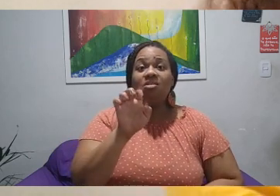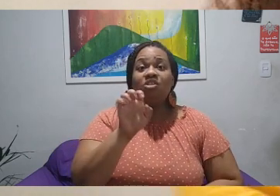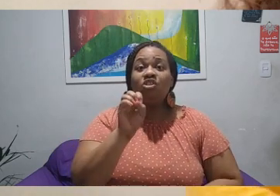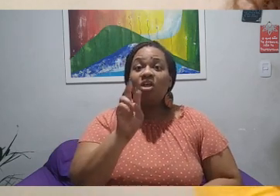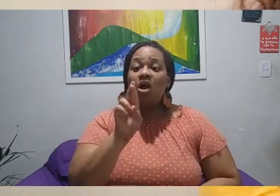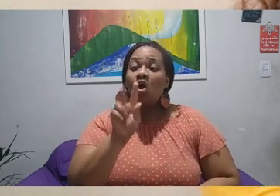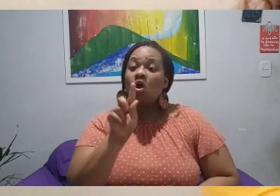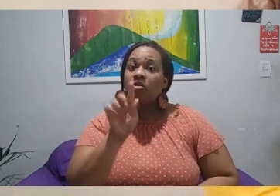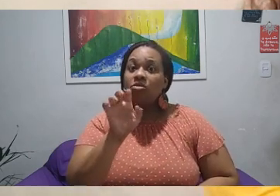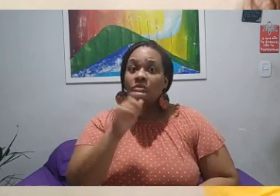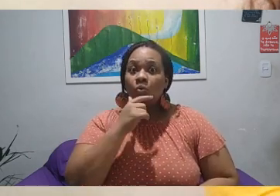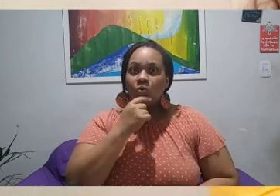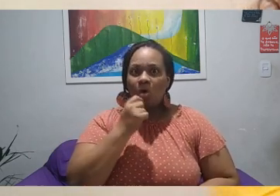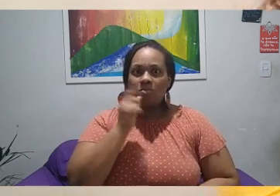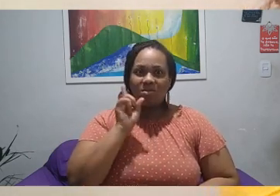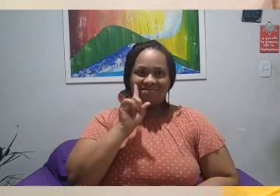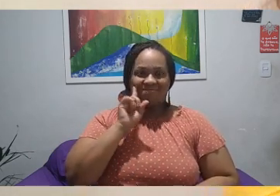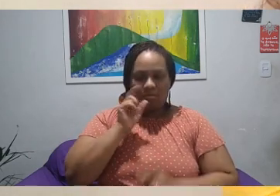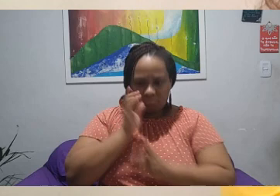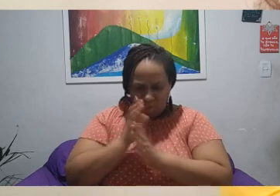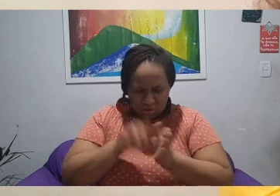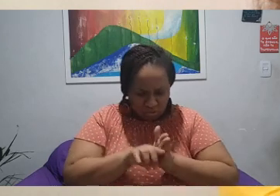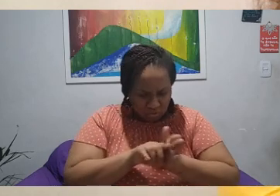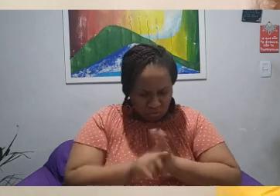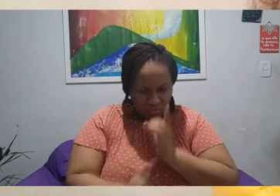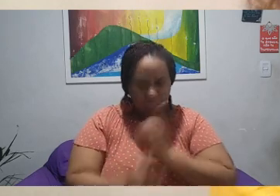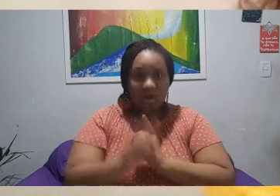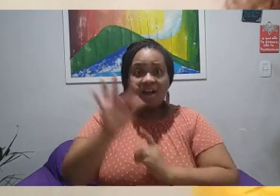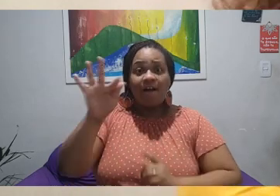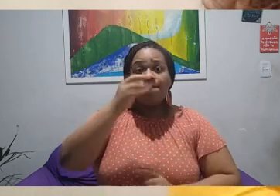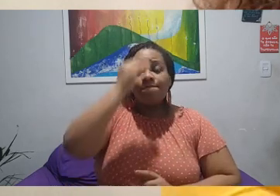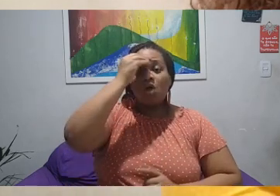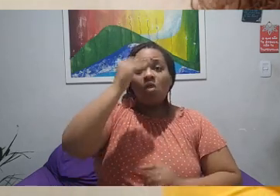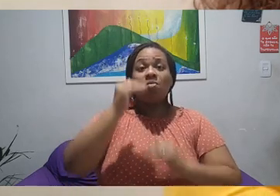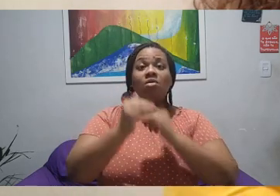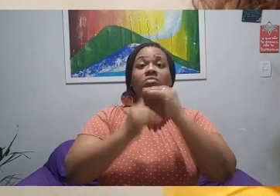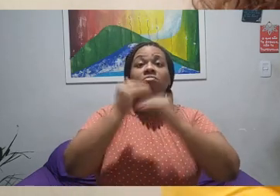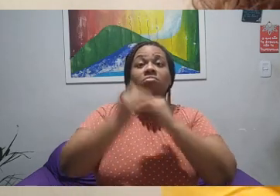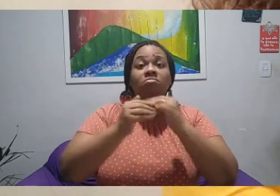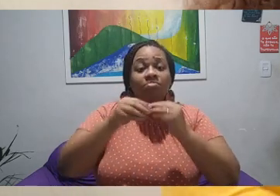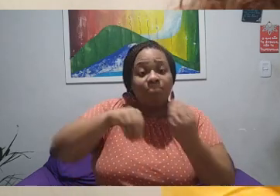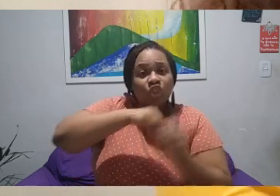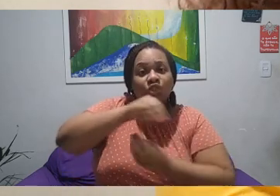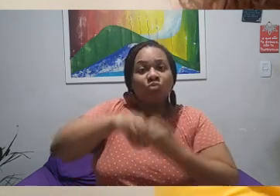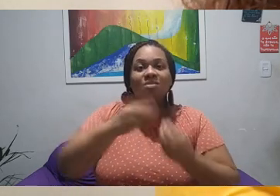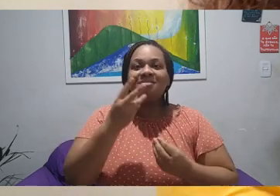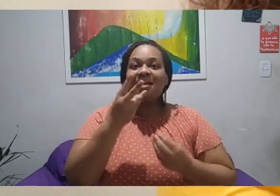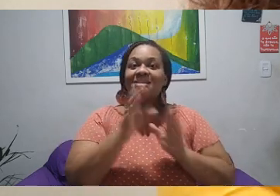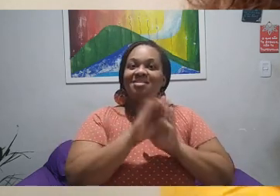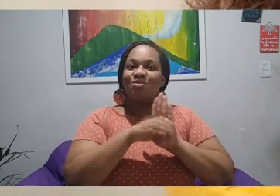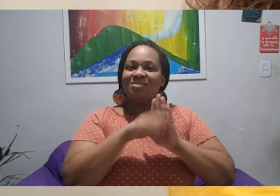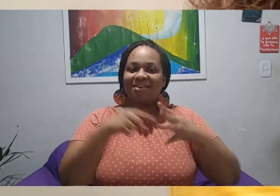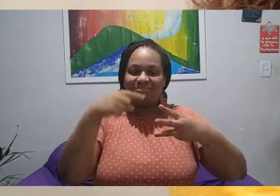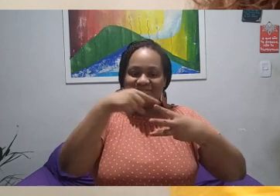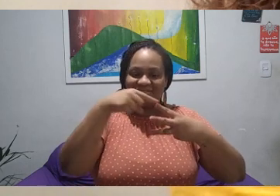Simon Ohm, que foi o formulador, a pessoa que desenvolveu essa fórmula. E basicamente essa fórmula mistura os três conceitos que vimos aqui